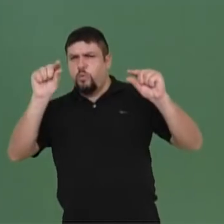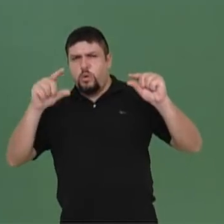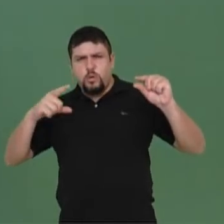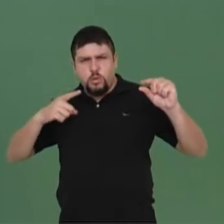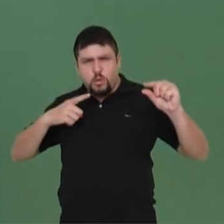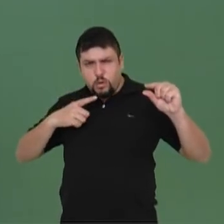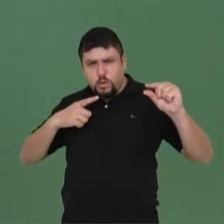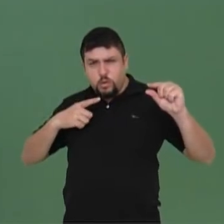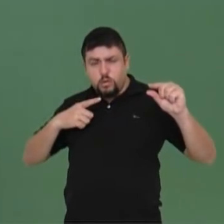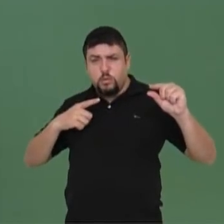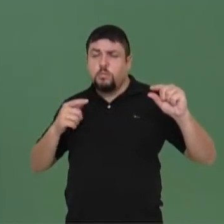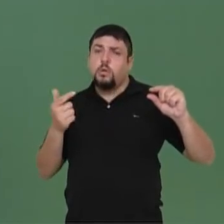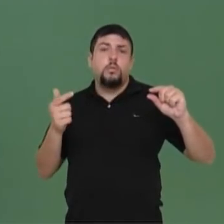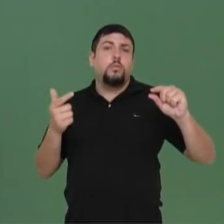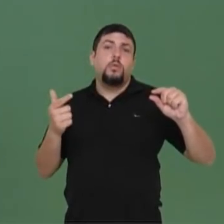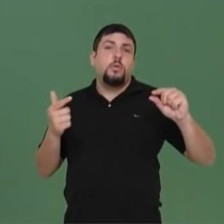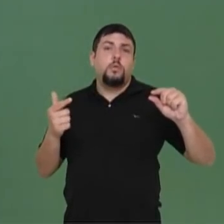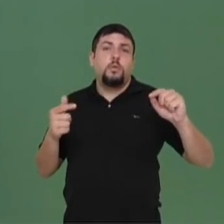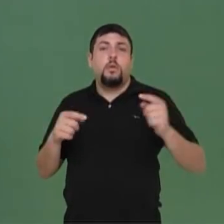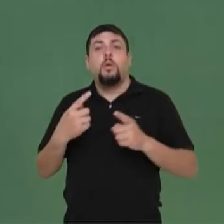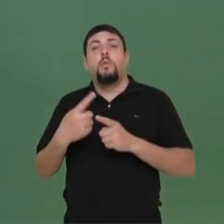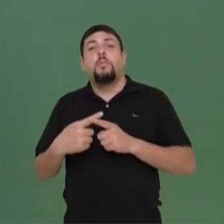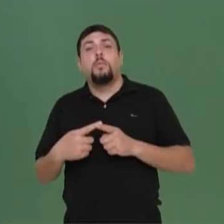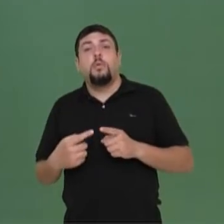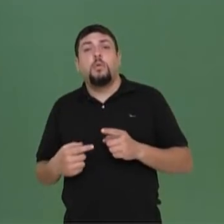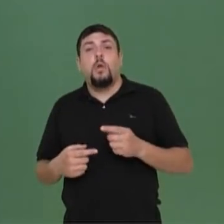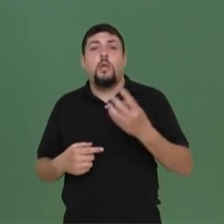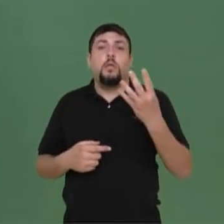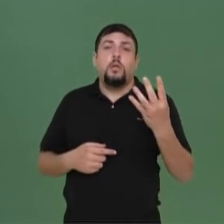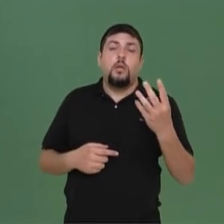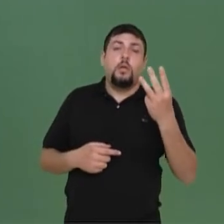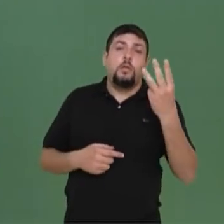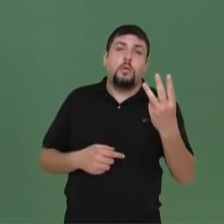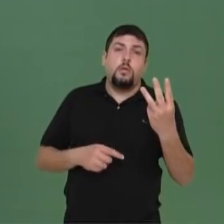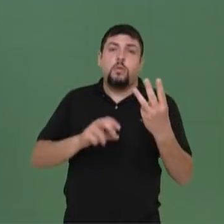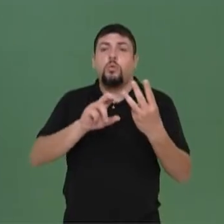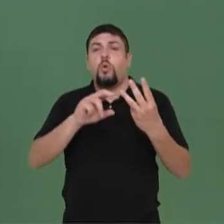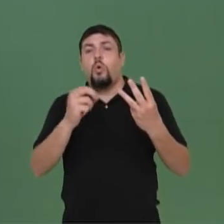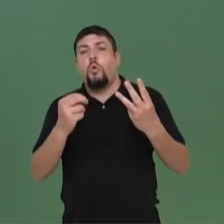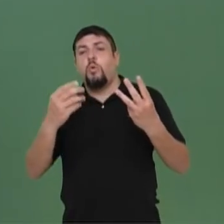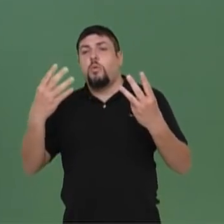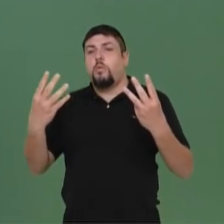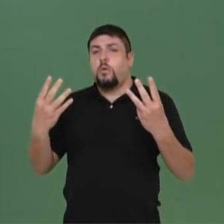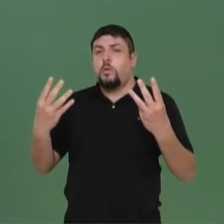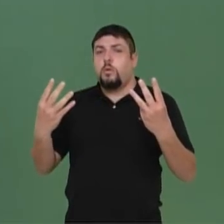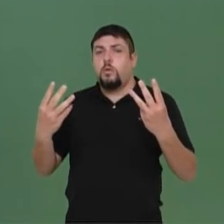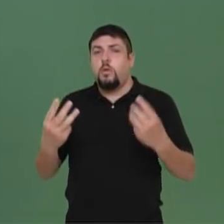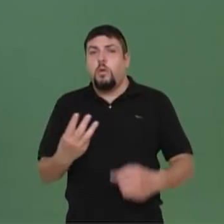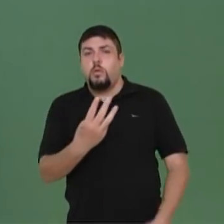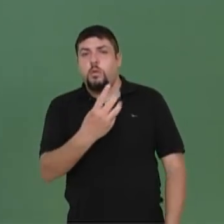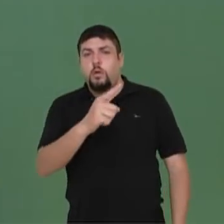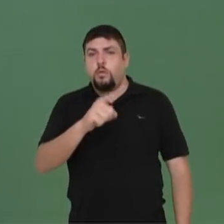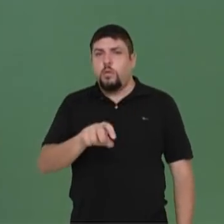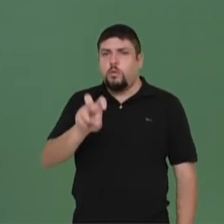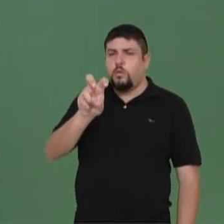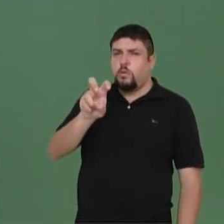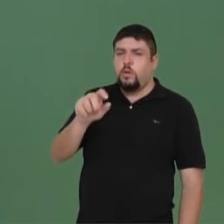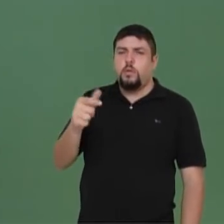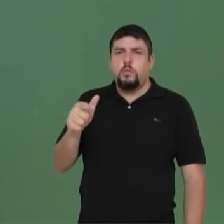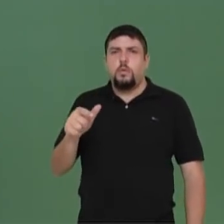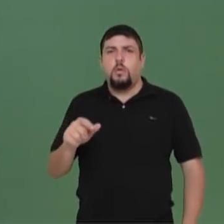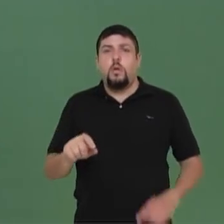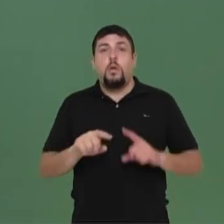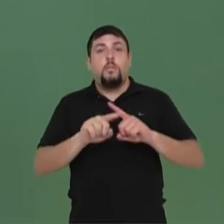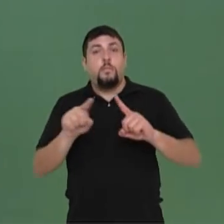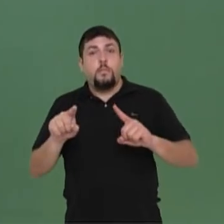Não, porque os alunos tiraram 3 ou tiraram 4. Não teve 3,5. Mas é um valor